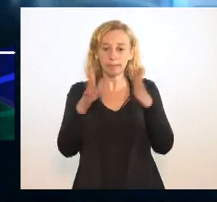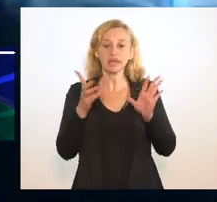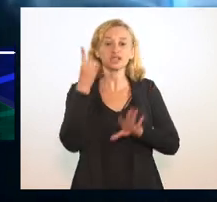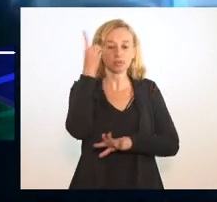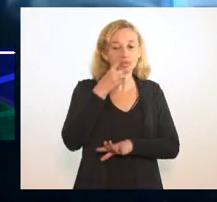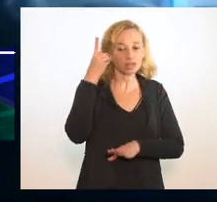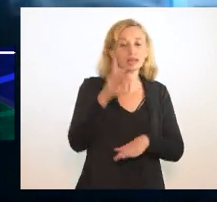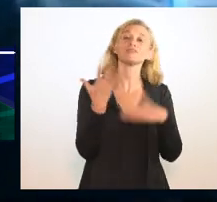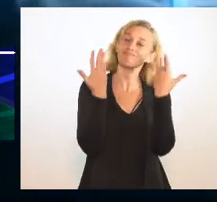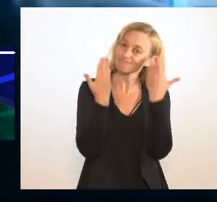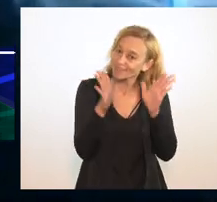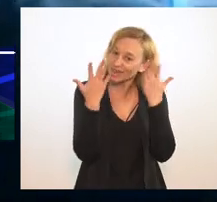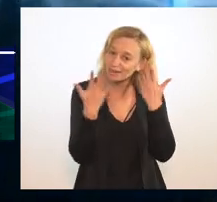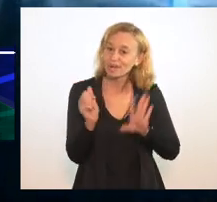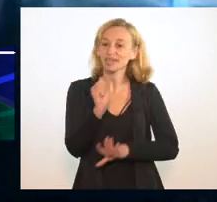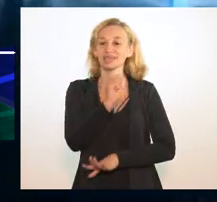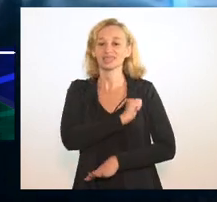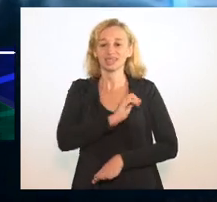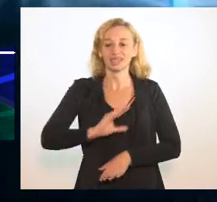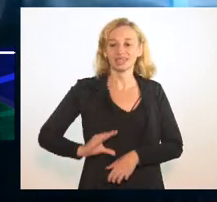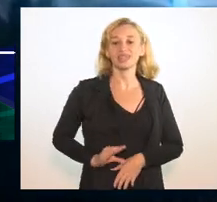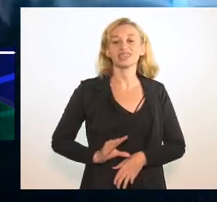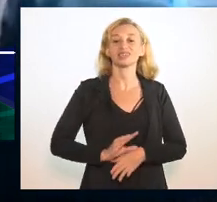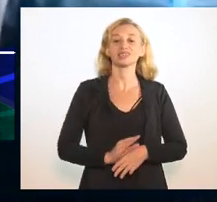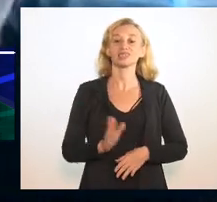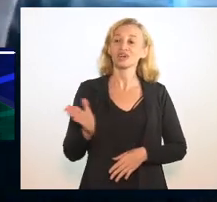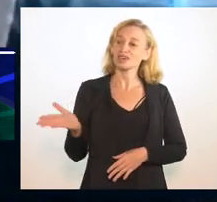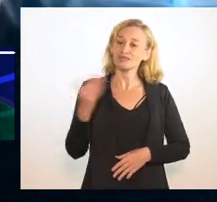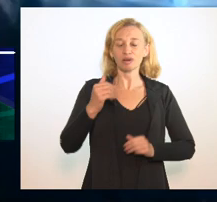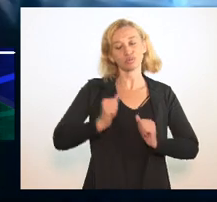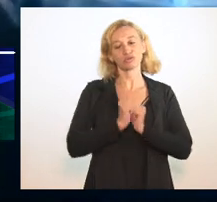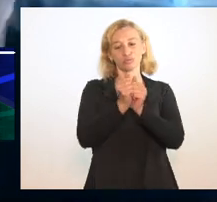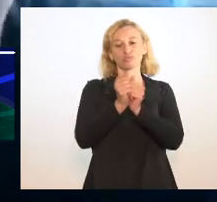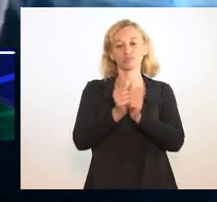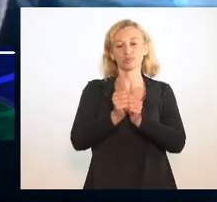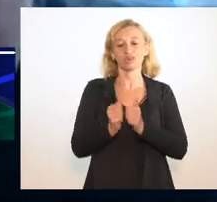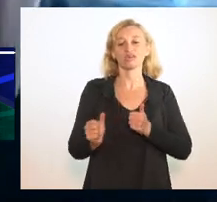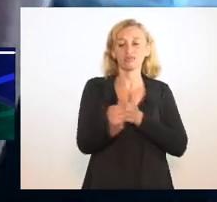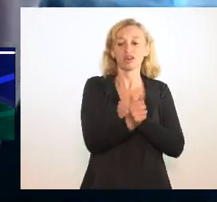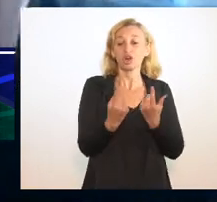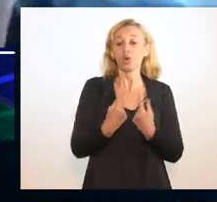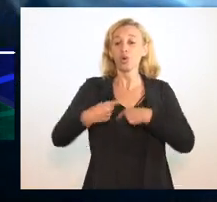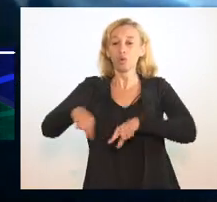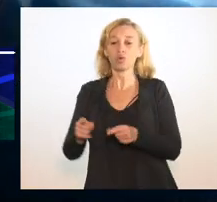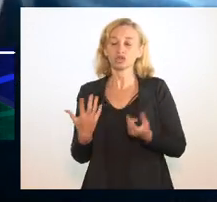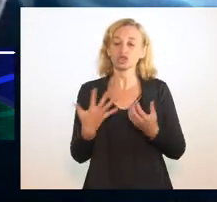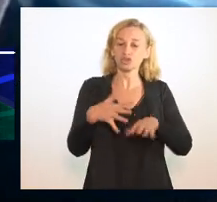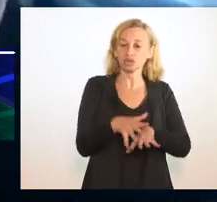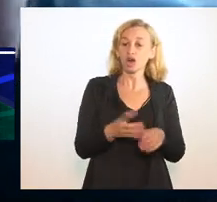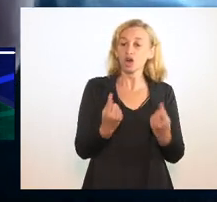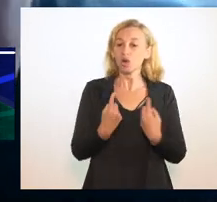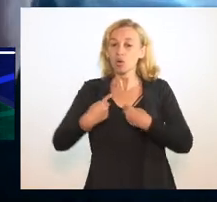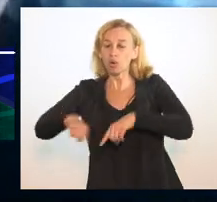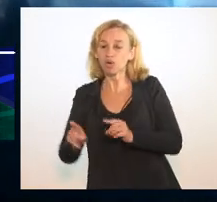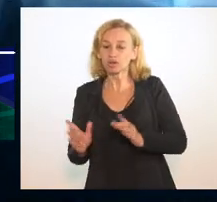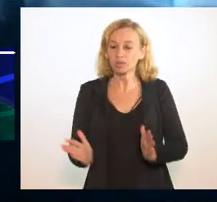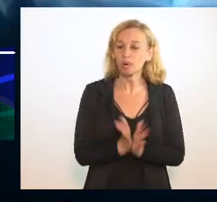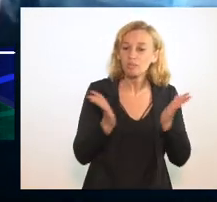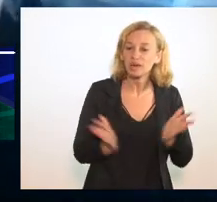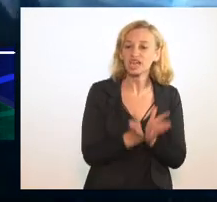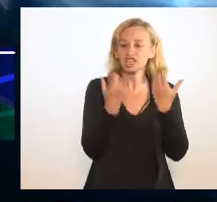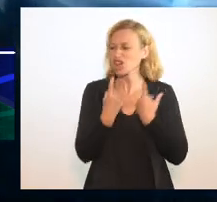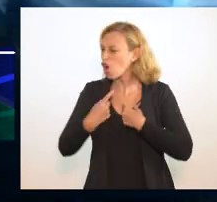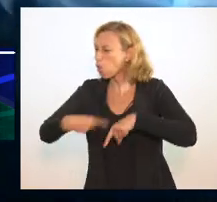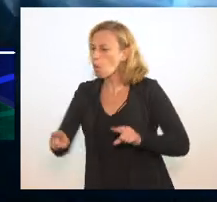parlamento, parabéns, André Siciliano. Vamos em frente, contra a exclusão, contra a miséria, contra